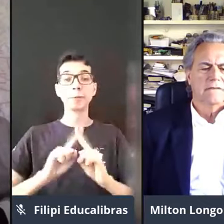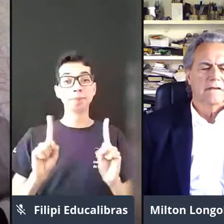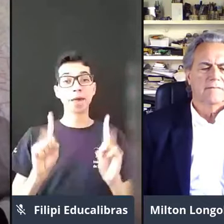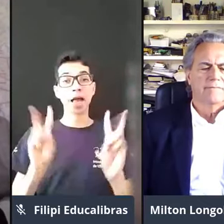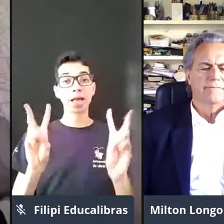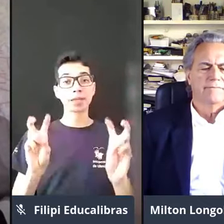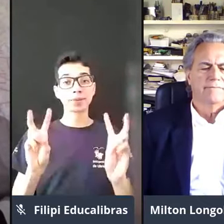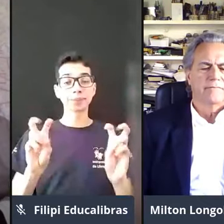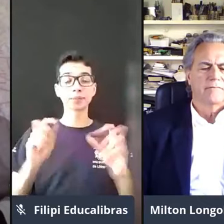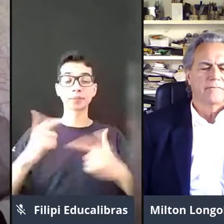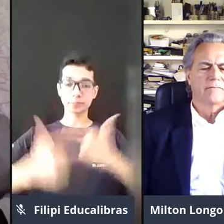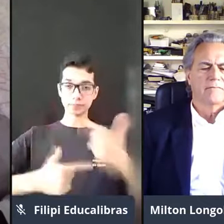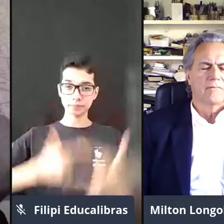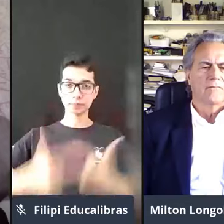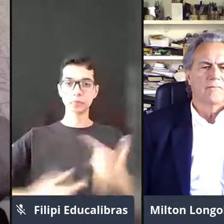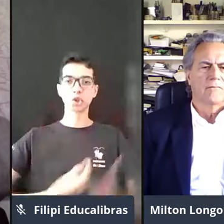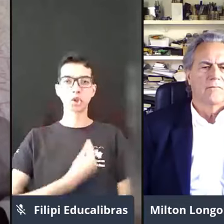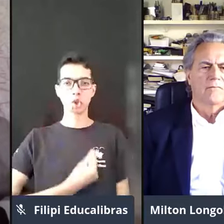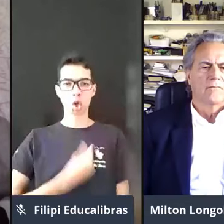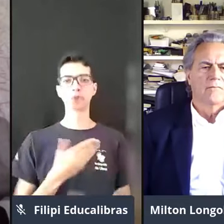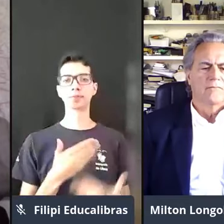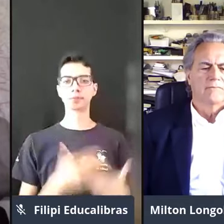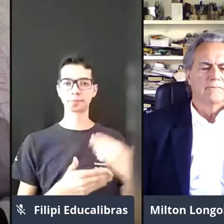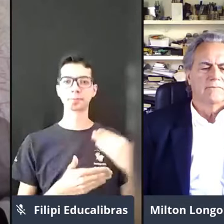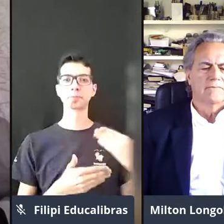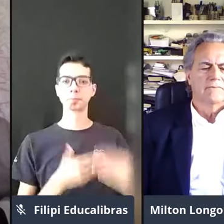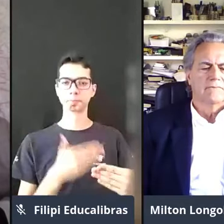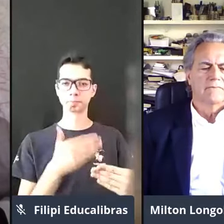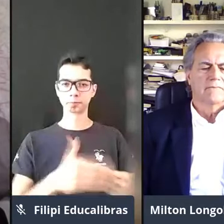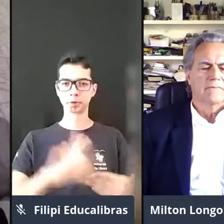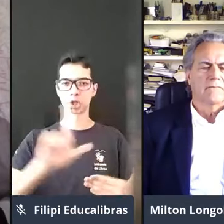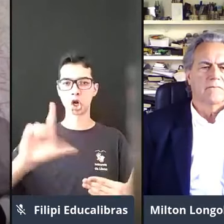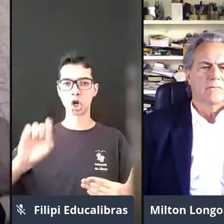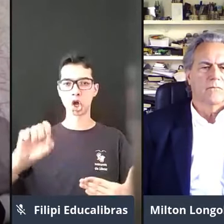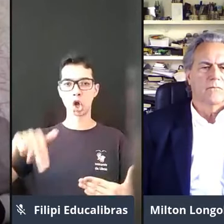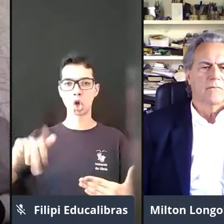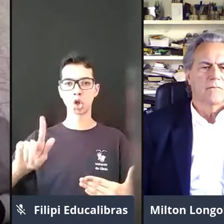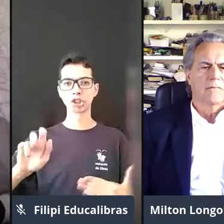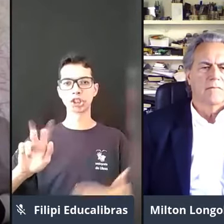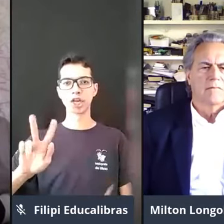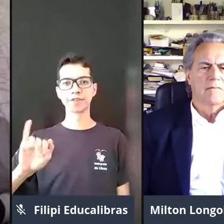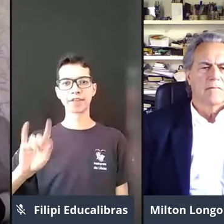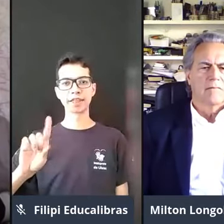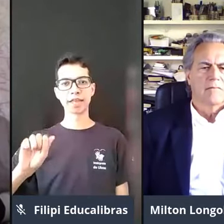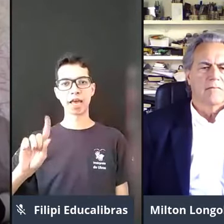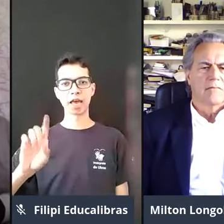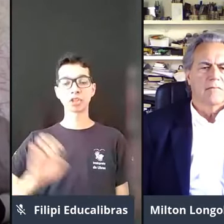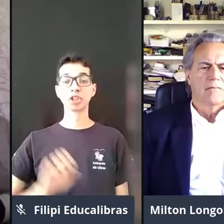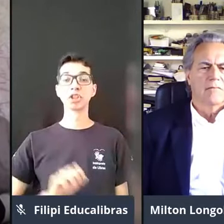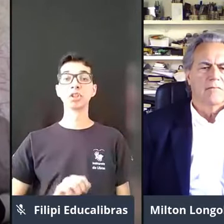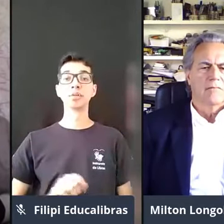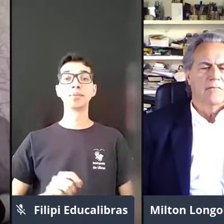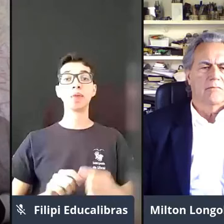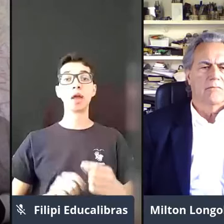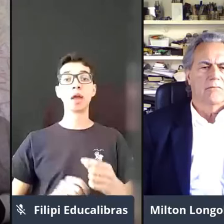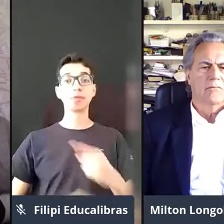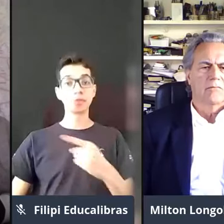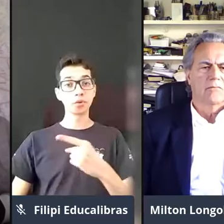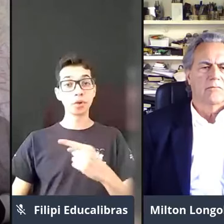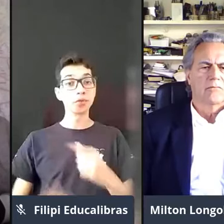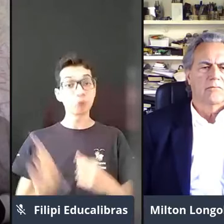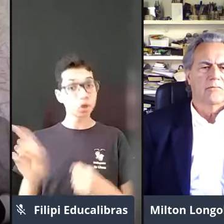longevidade que você está fazendo junto ao Francisco e tudo mais, é pensando muito